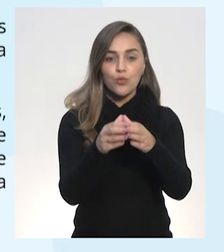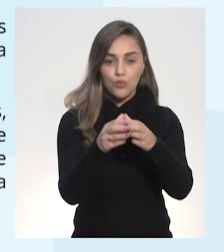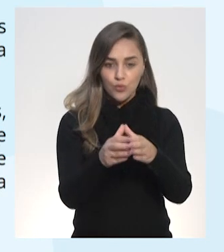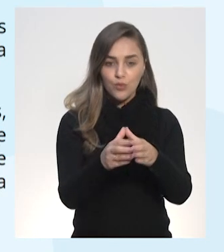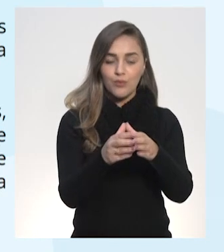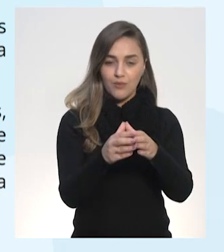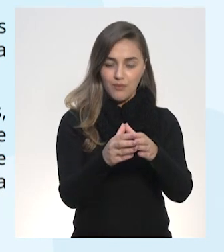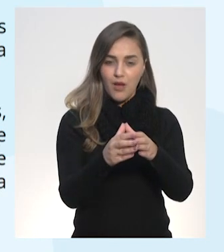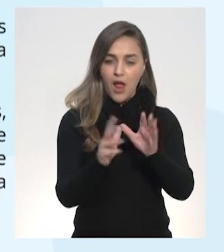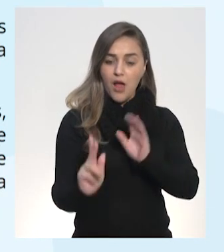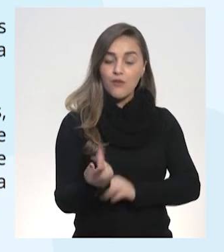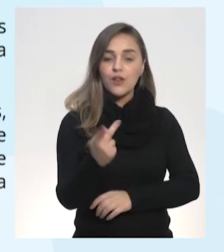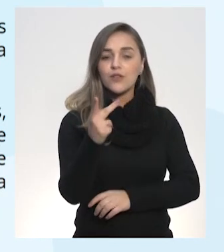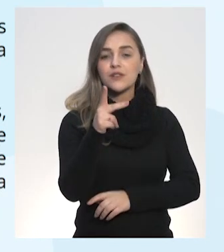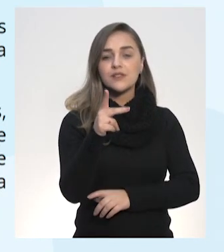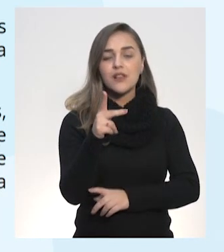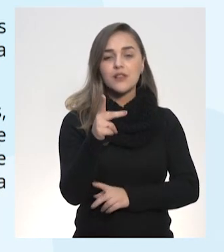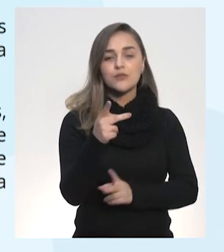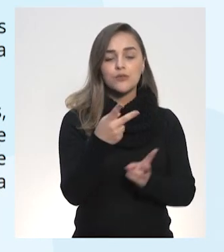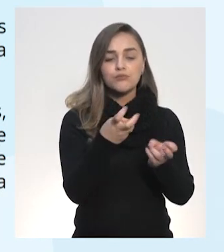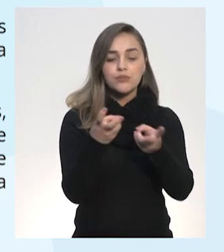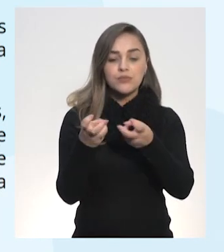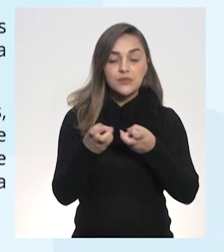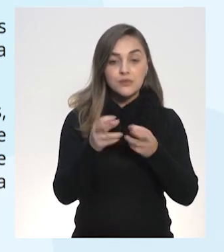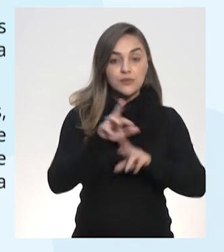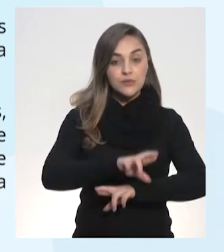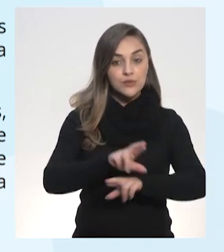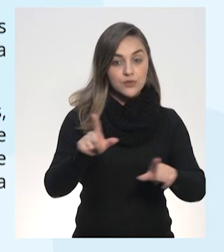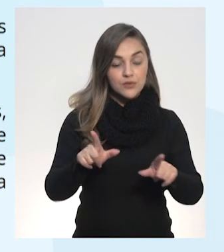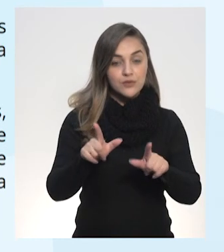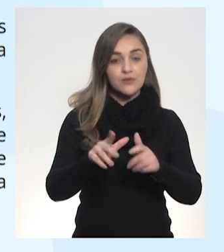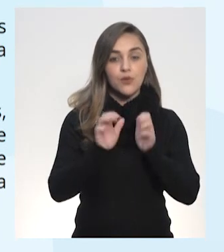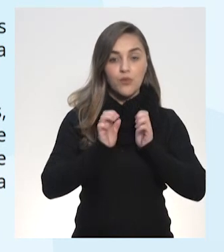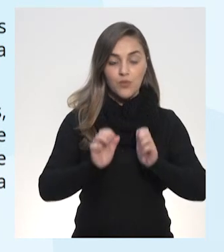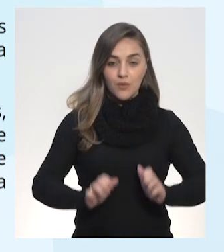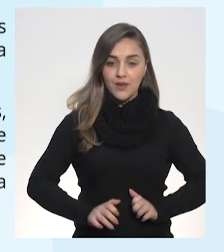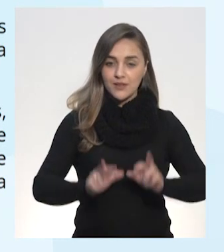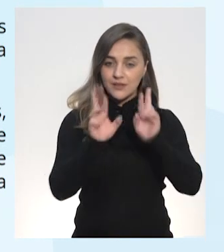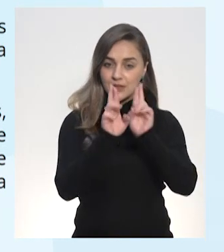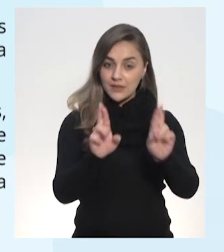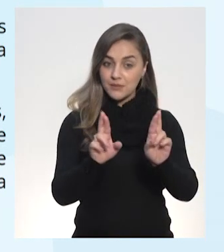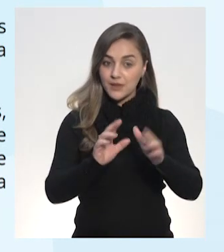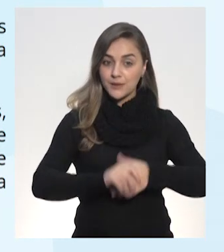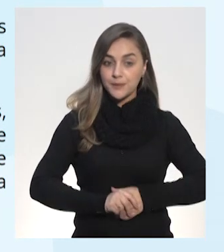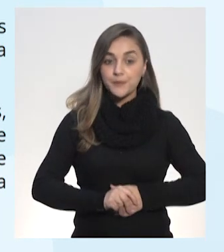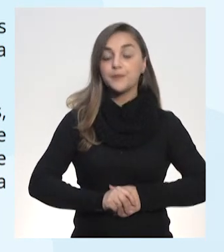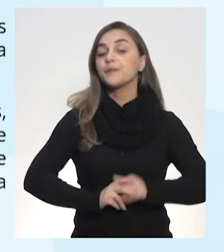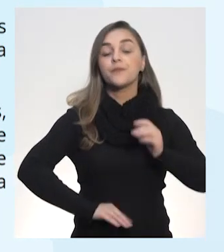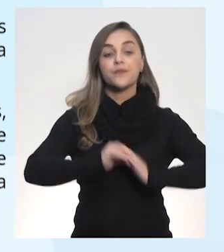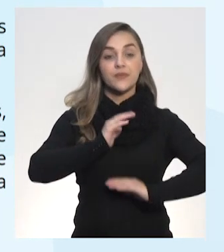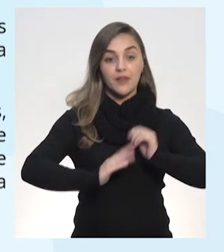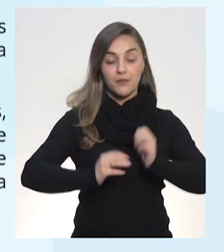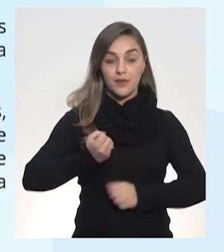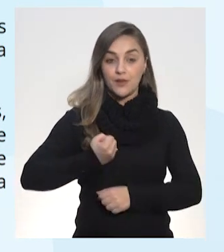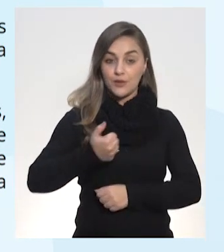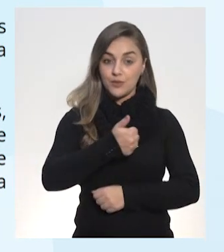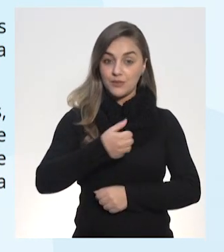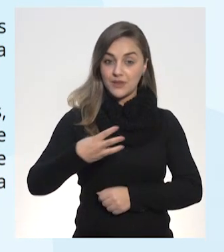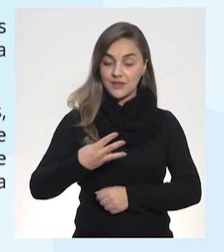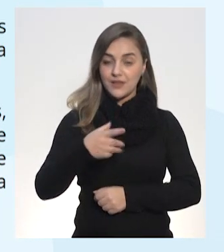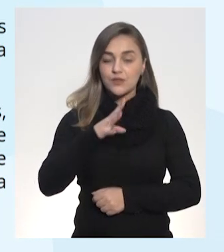diferentes pontos de vista, definidos com ética e respeito. Habilidade 13. Reconhecer nos novos